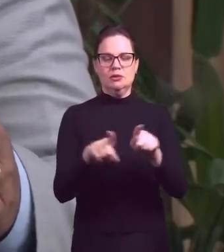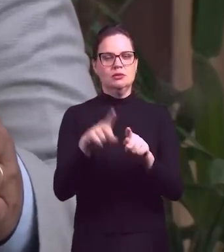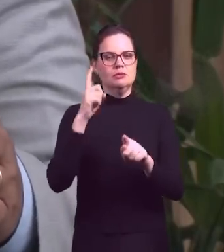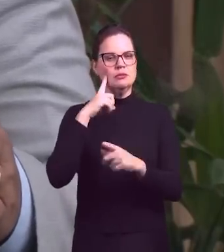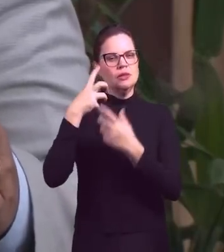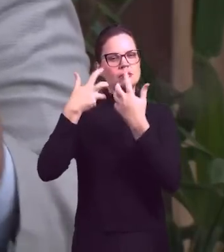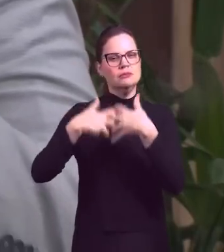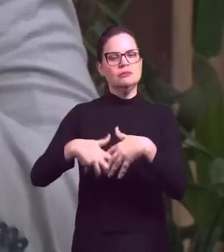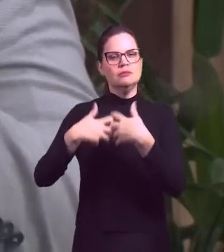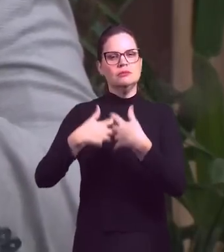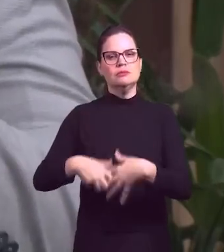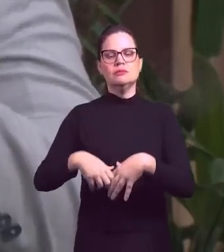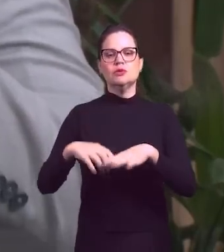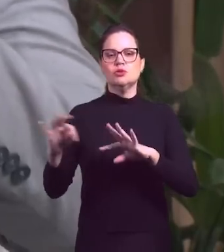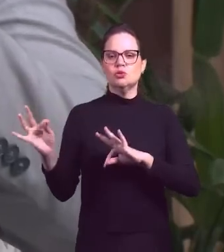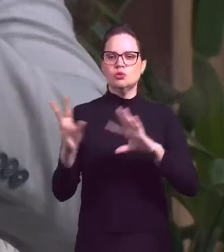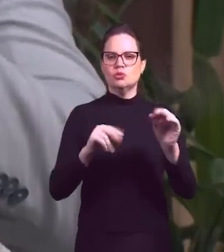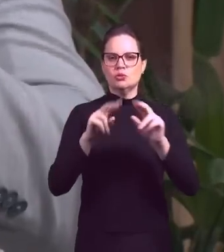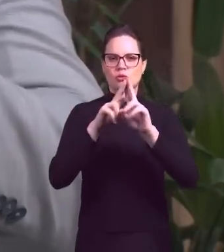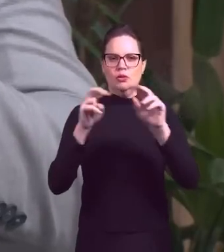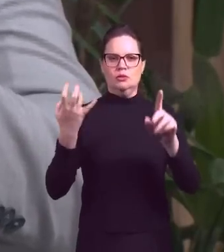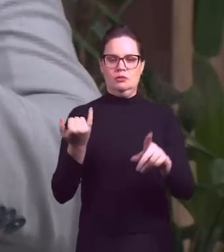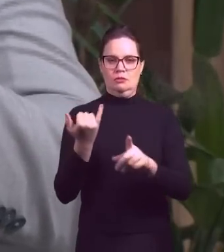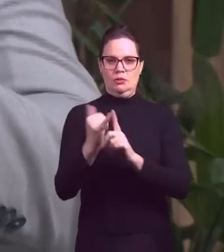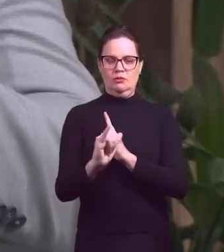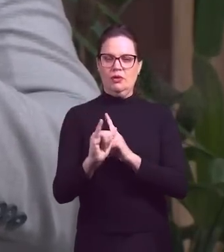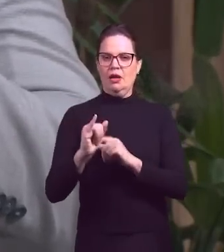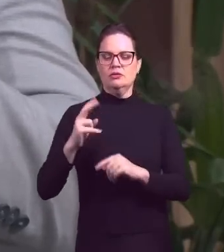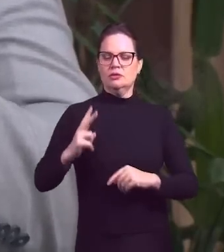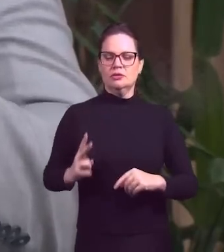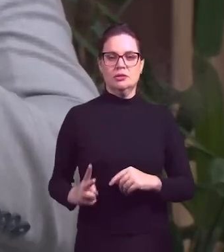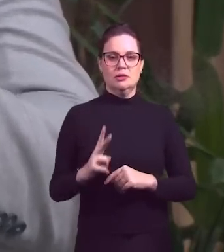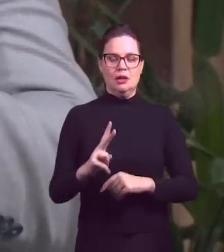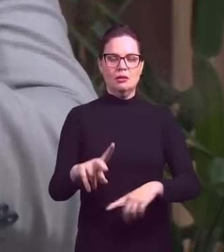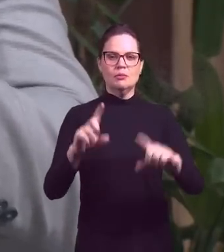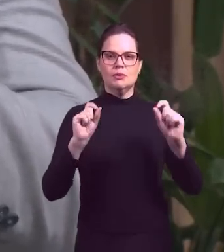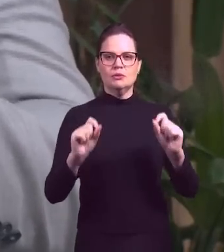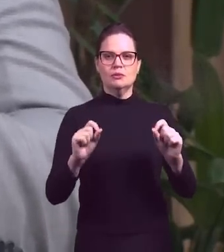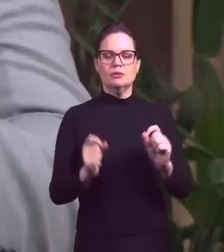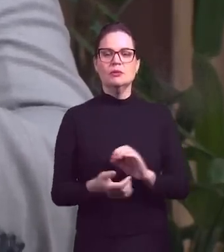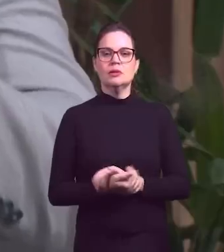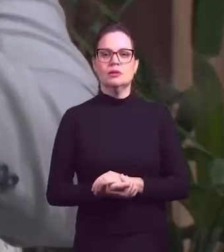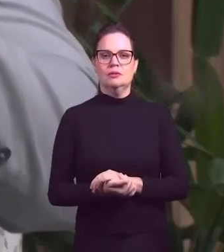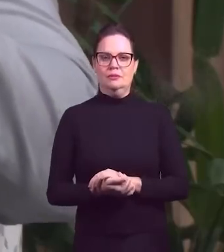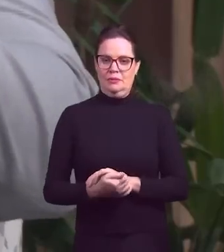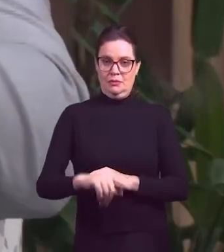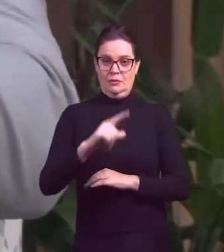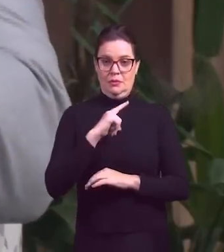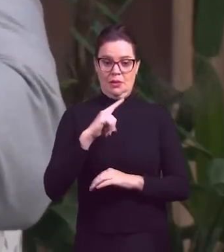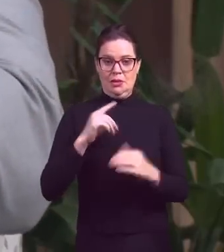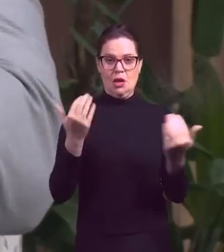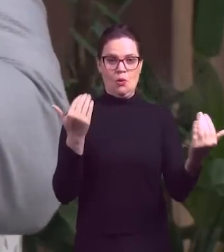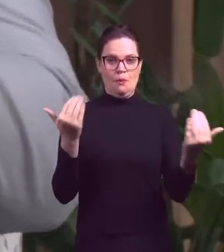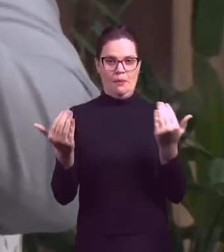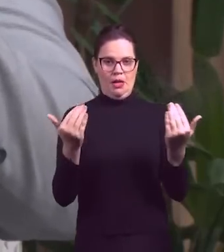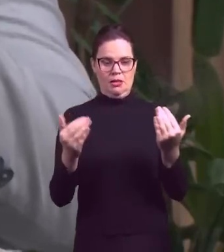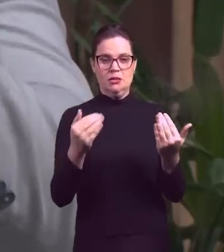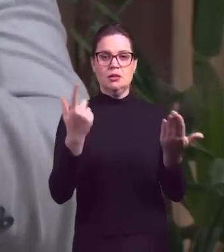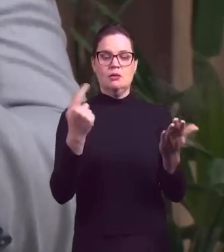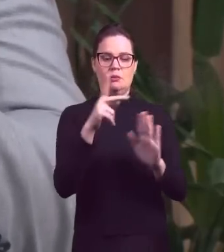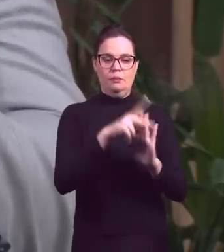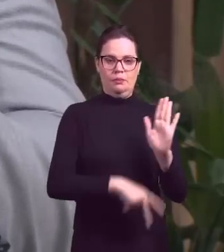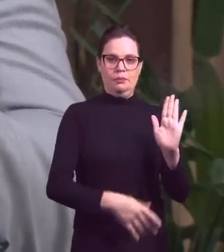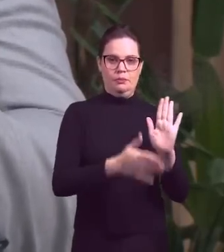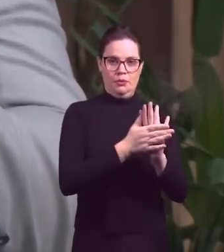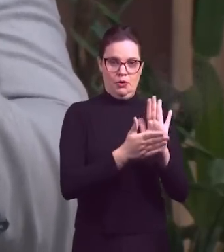aqui uma reflexão dentro de um ambiente profético, sempre fazendo essa ponte,